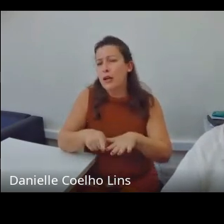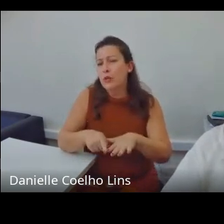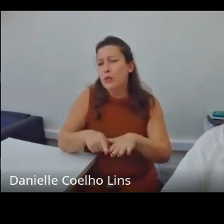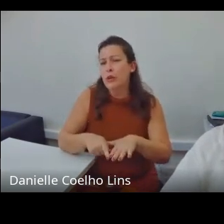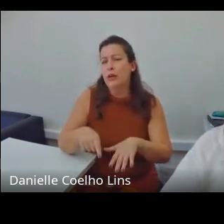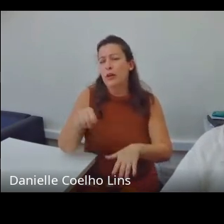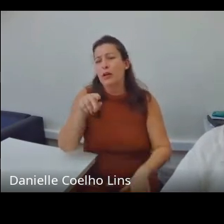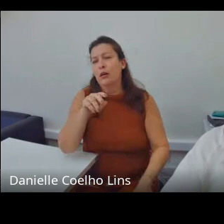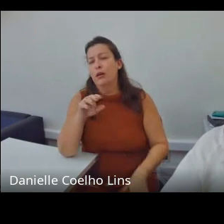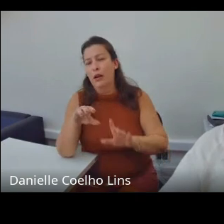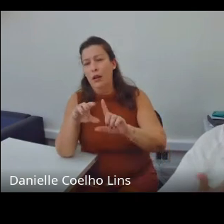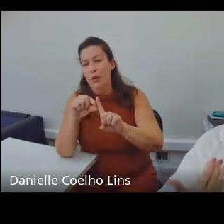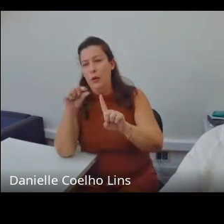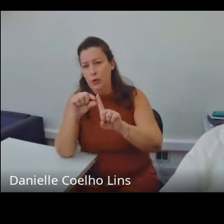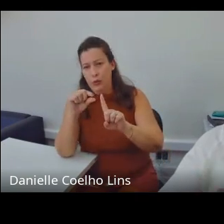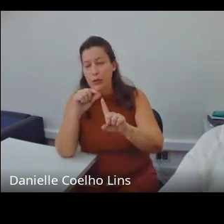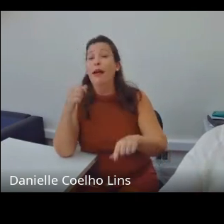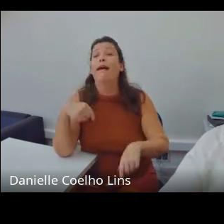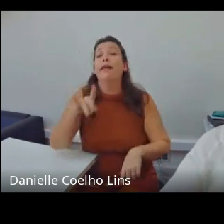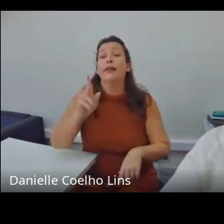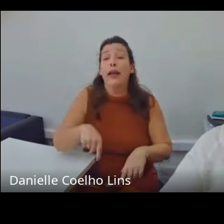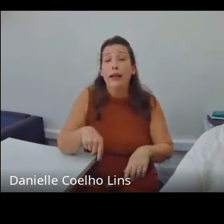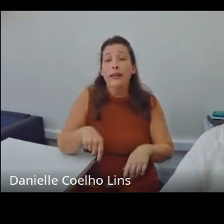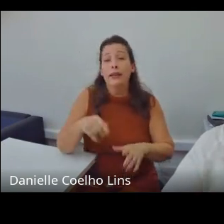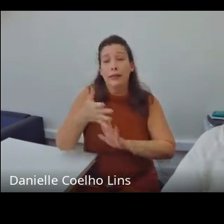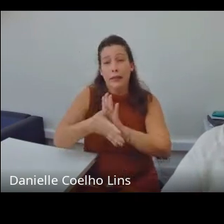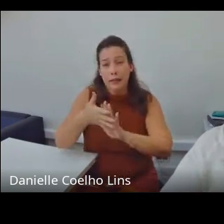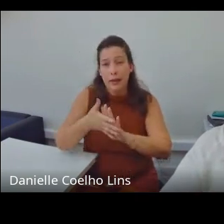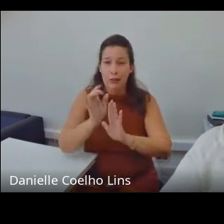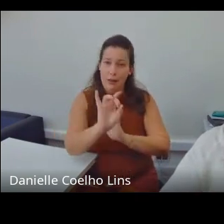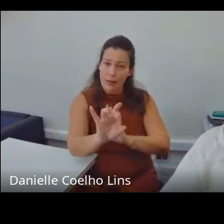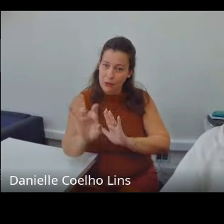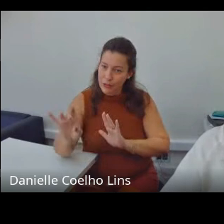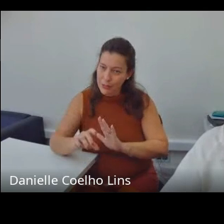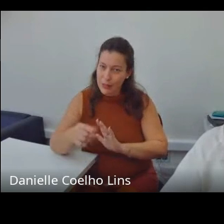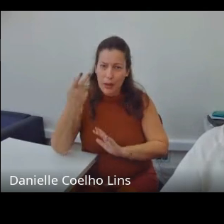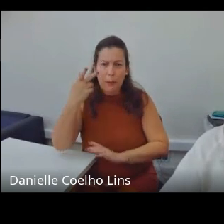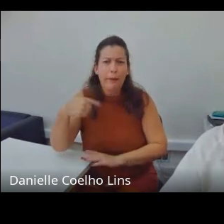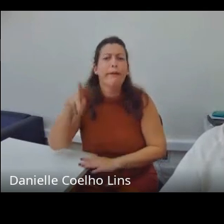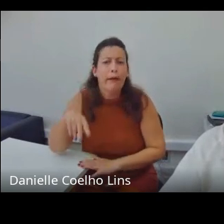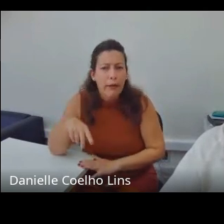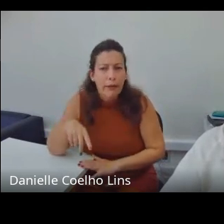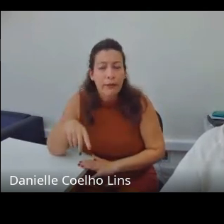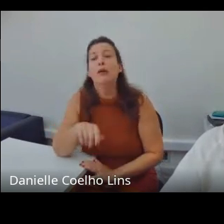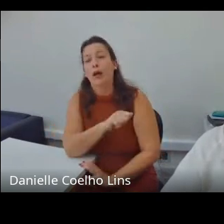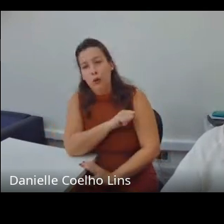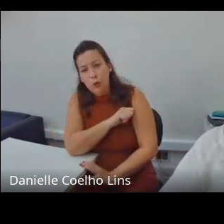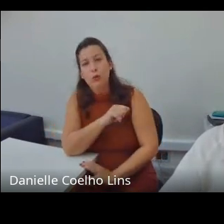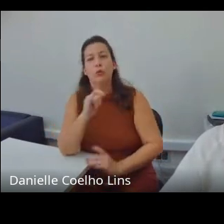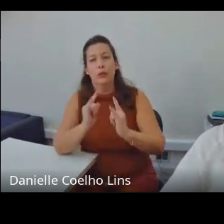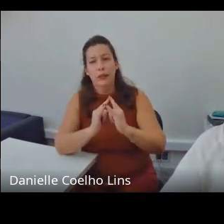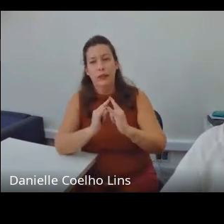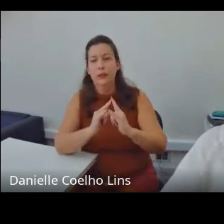Reels. Quem está sinalizando? Cada um de vocês. Para quem? Para os alunos do INES. Qual é a